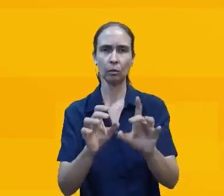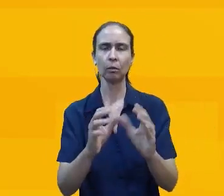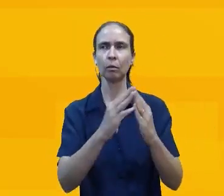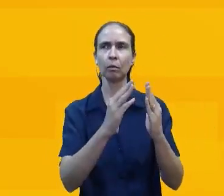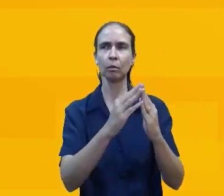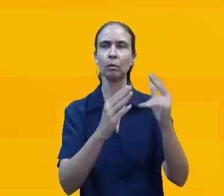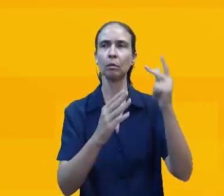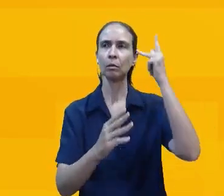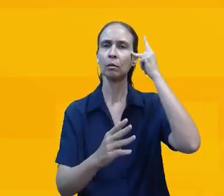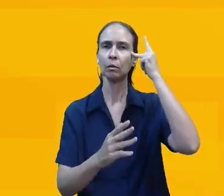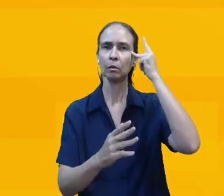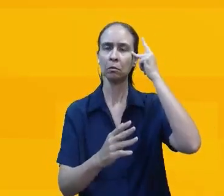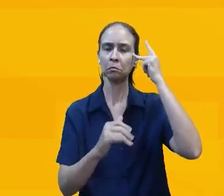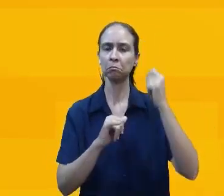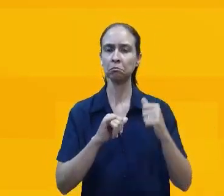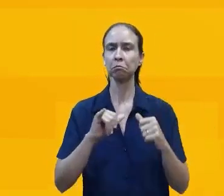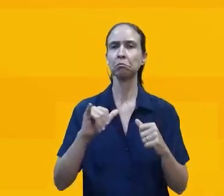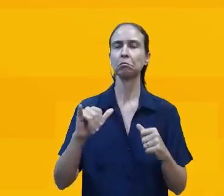satisfeito trabalhando